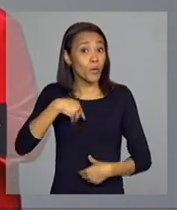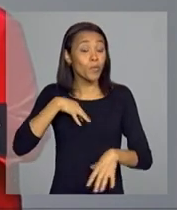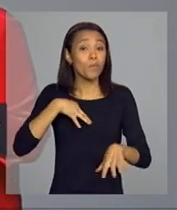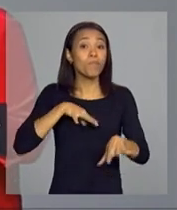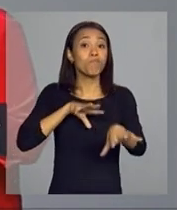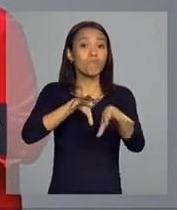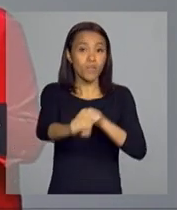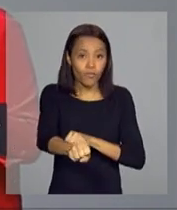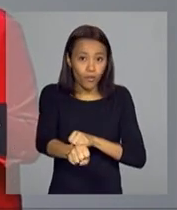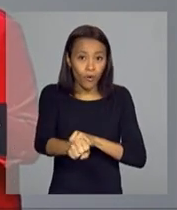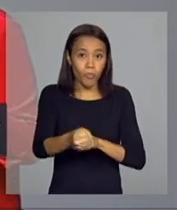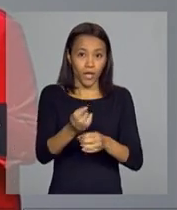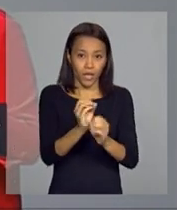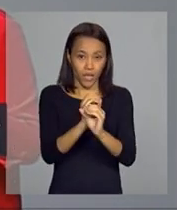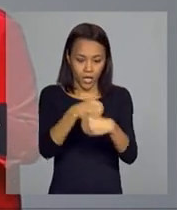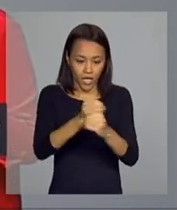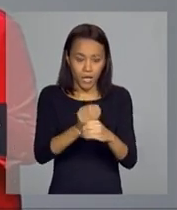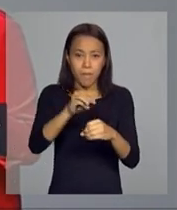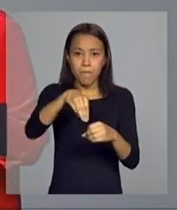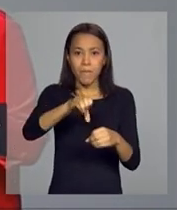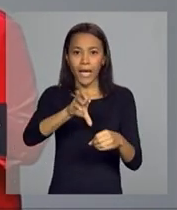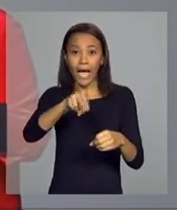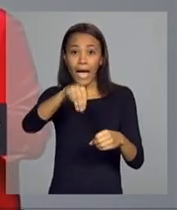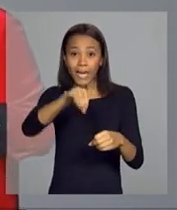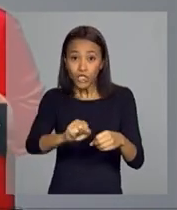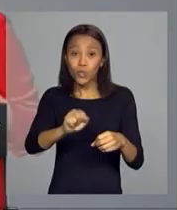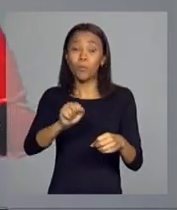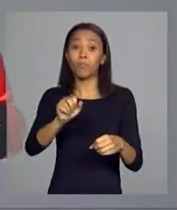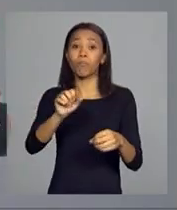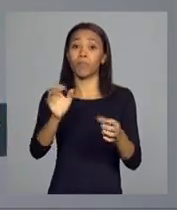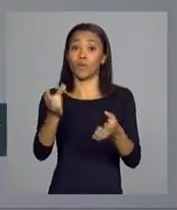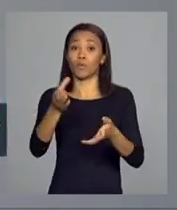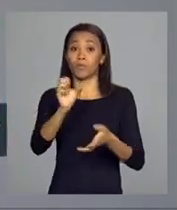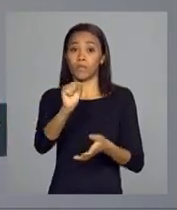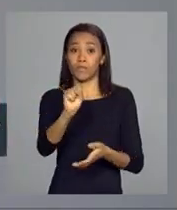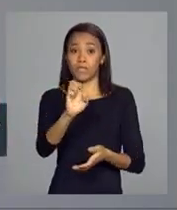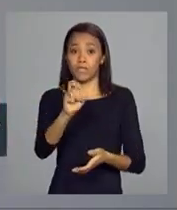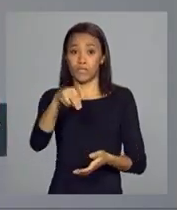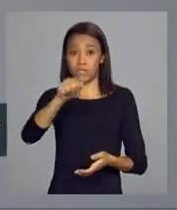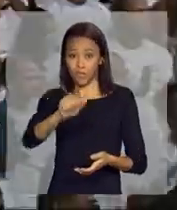formei em torneiro mecânico pelo Senai.